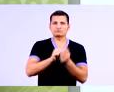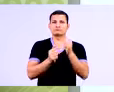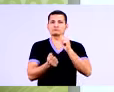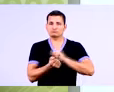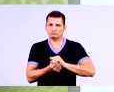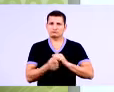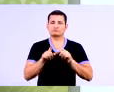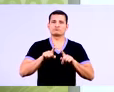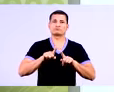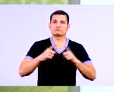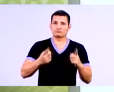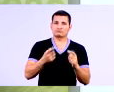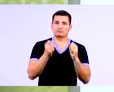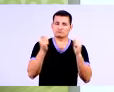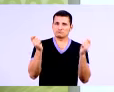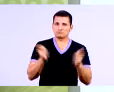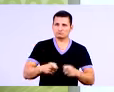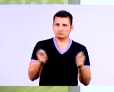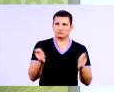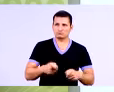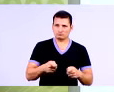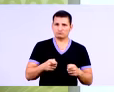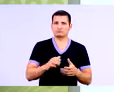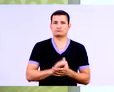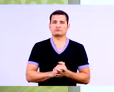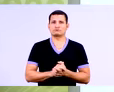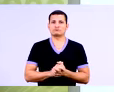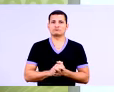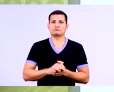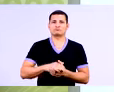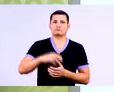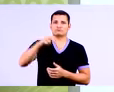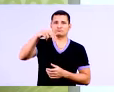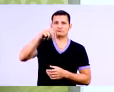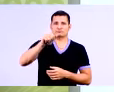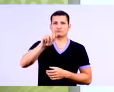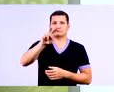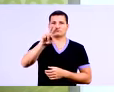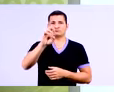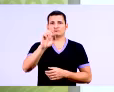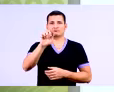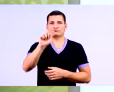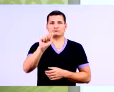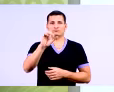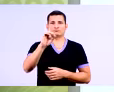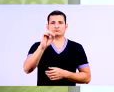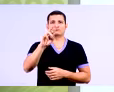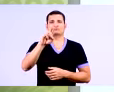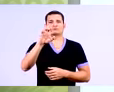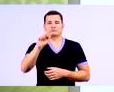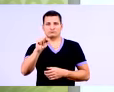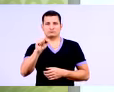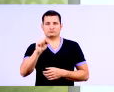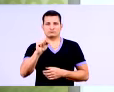é possível, com uma boa parte dos navegadores, alcançar o objetivo do input e do